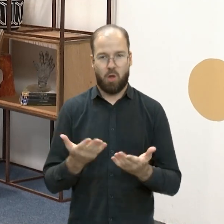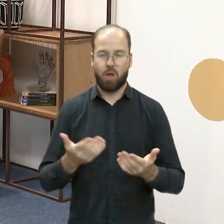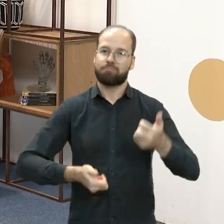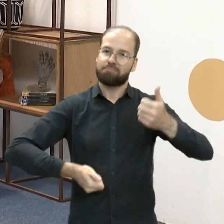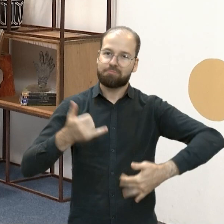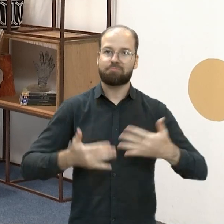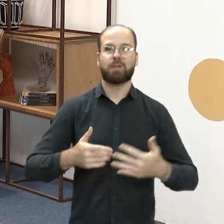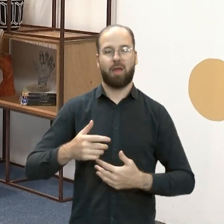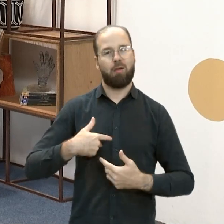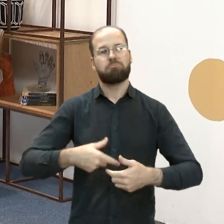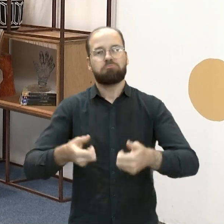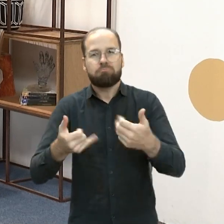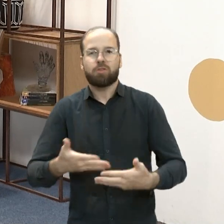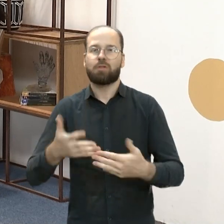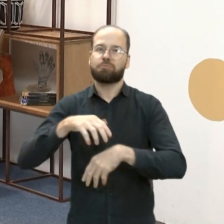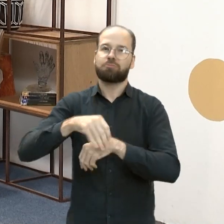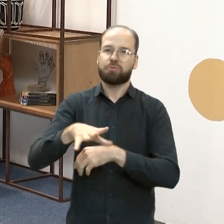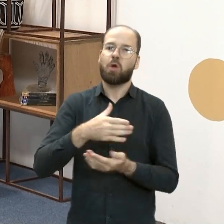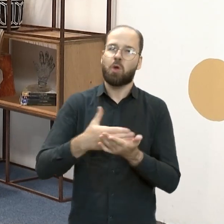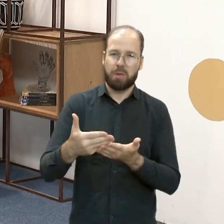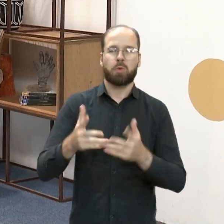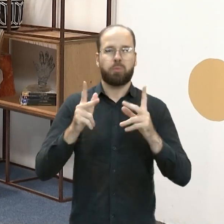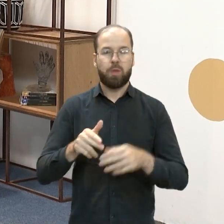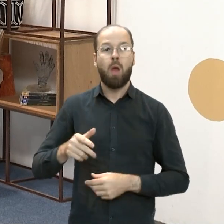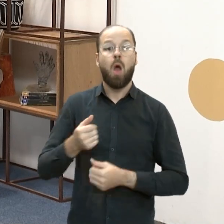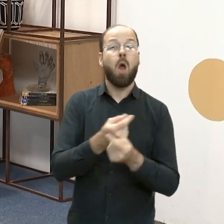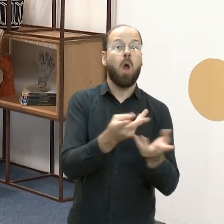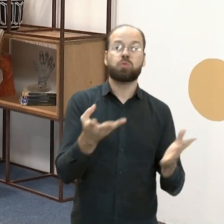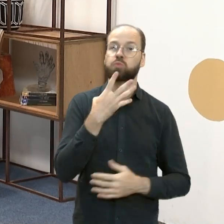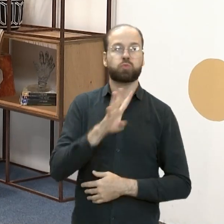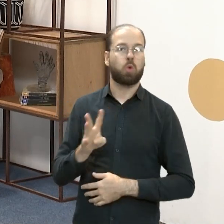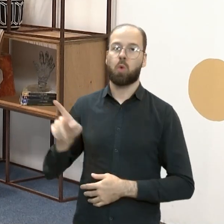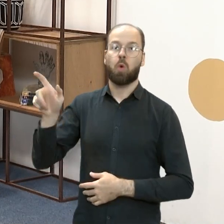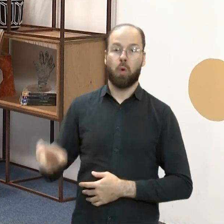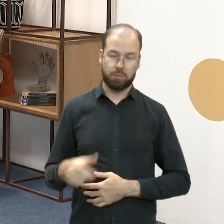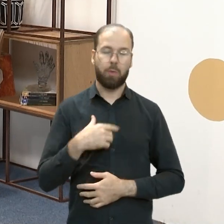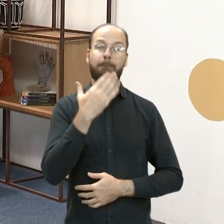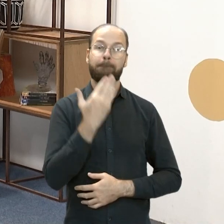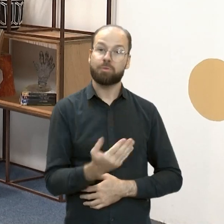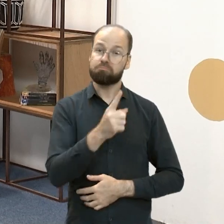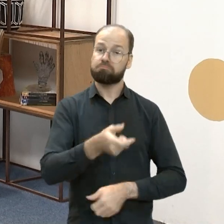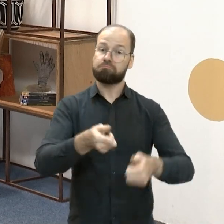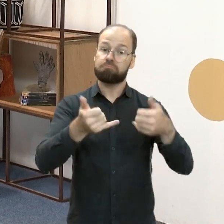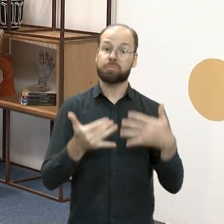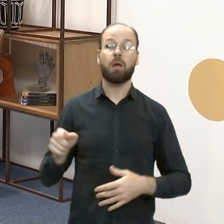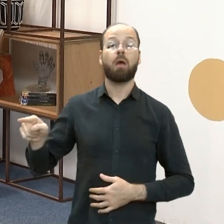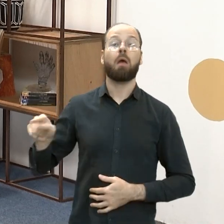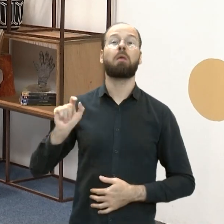do programa. Muita gente não conhece a história dela. Queria que, Eduardo, você falasse um pouquinho quem foi essa mulher, qual que é a importância